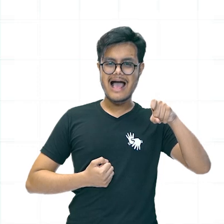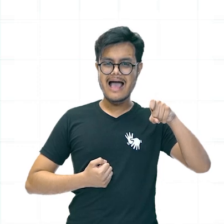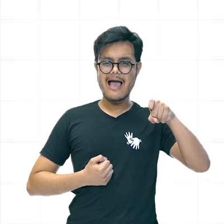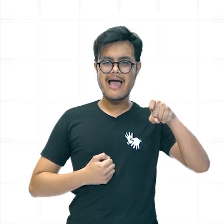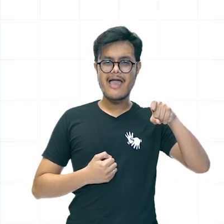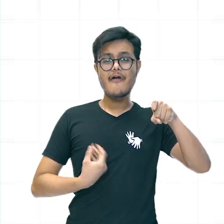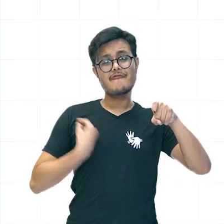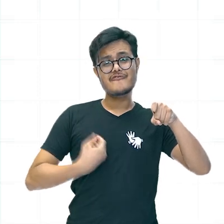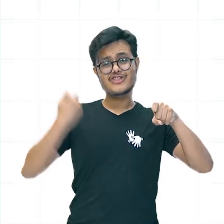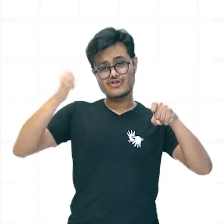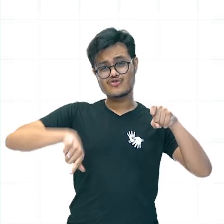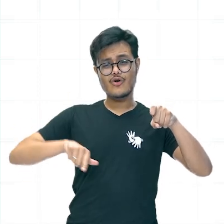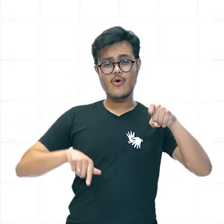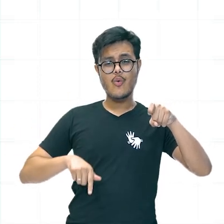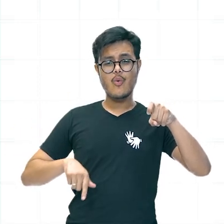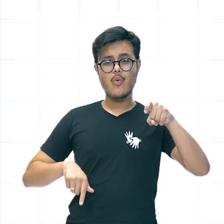né,